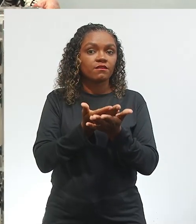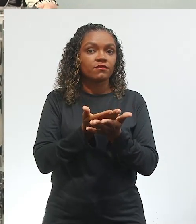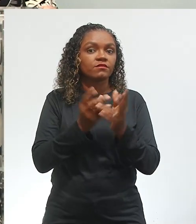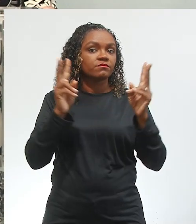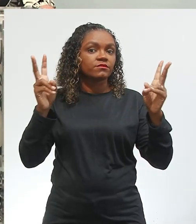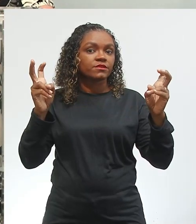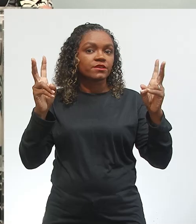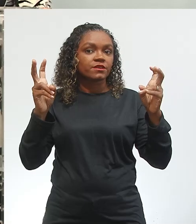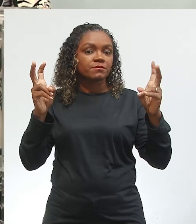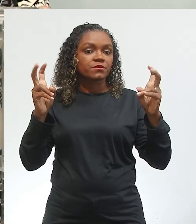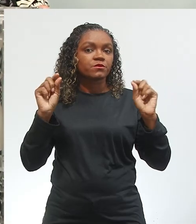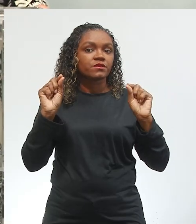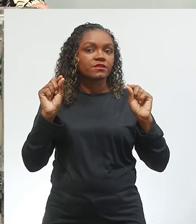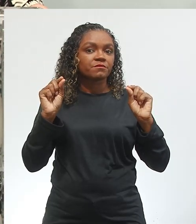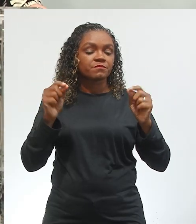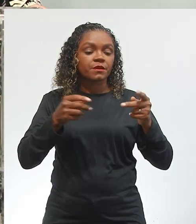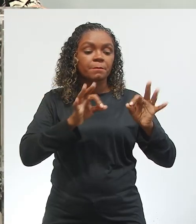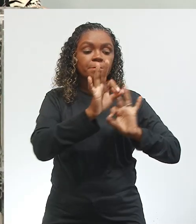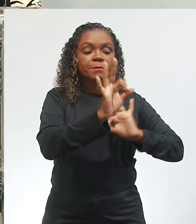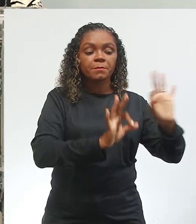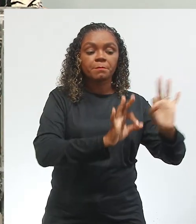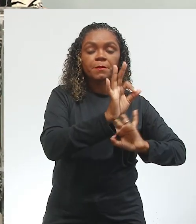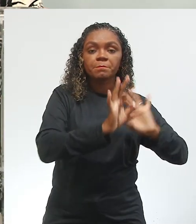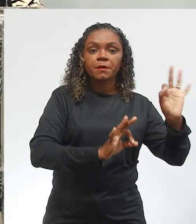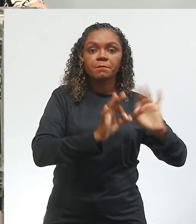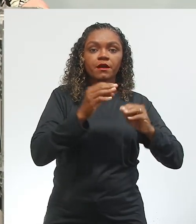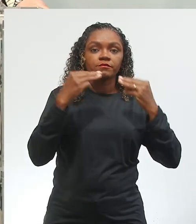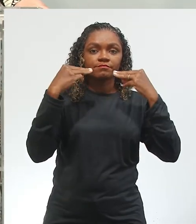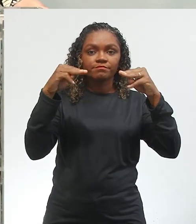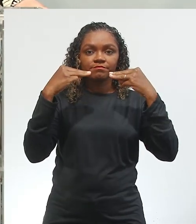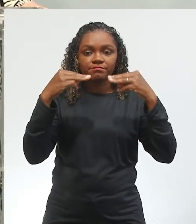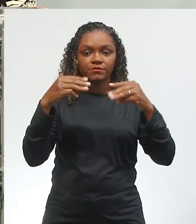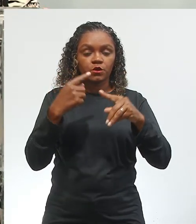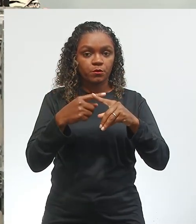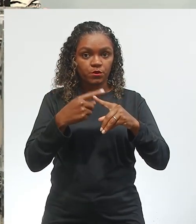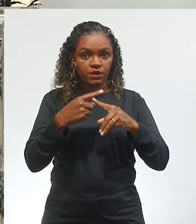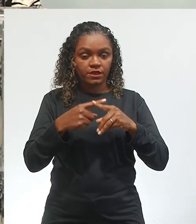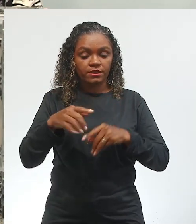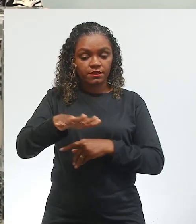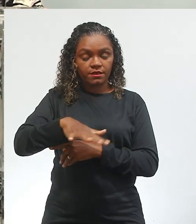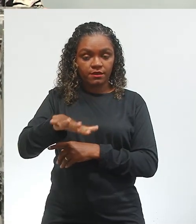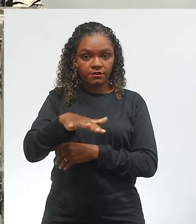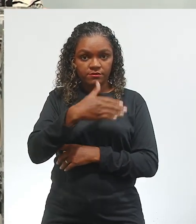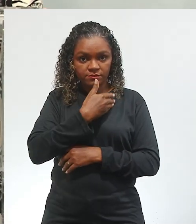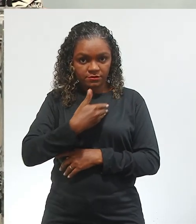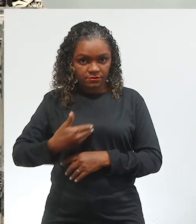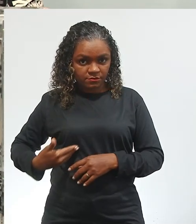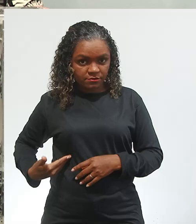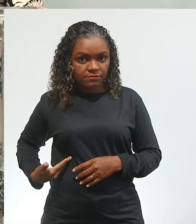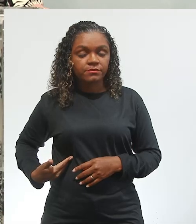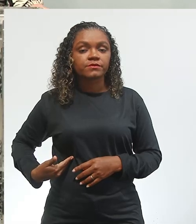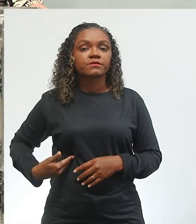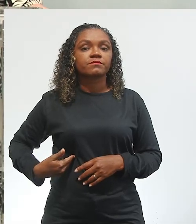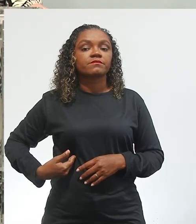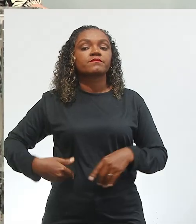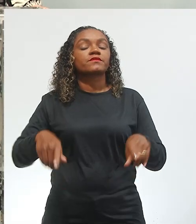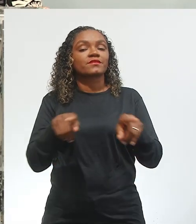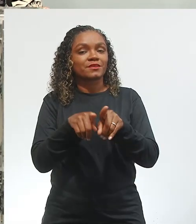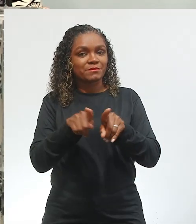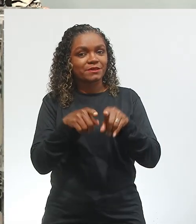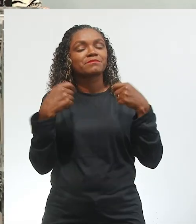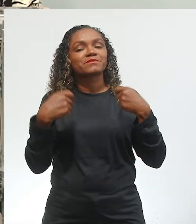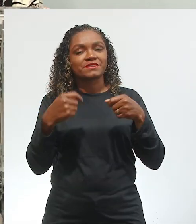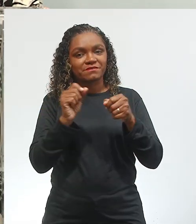Hoje nós vamos falar sobre o plano de marketing. Dentro do marketing no serviço público, a gente